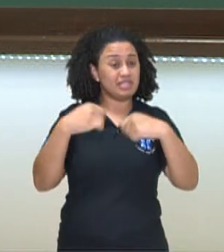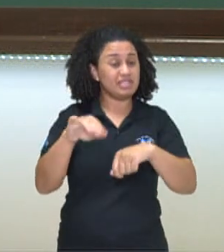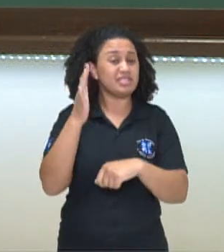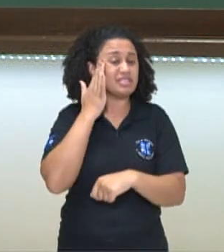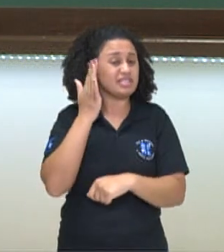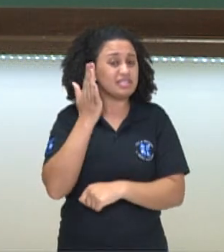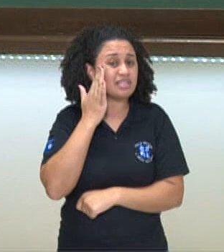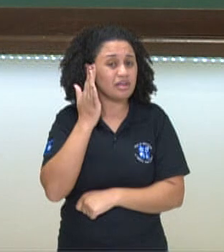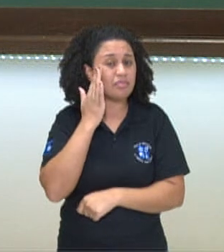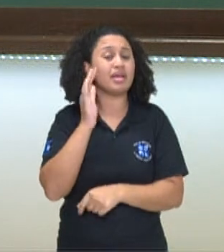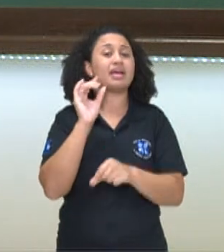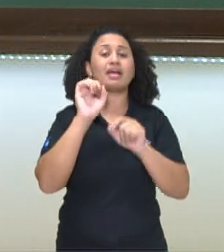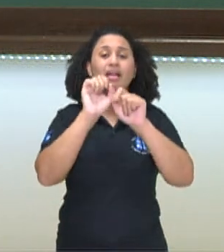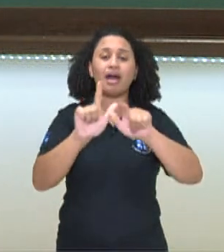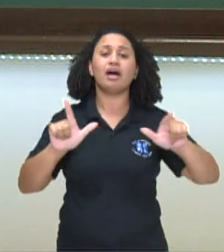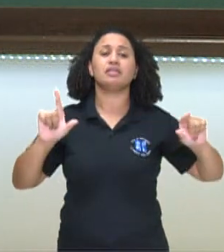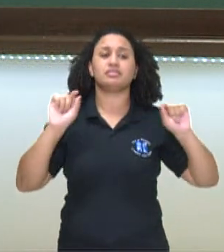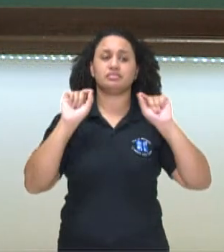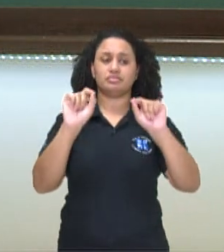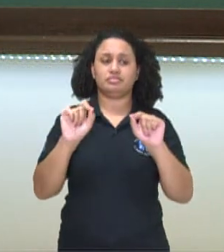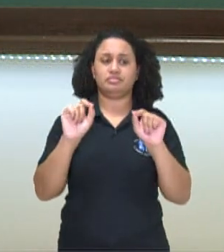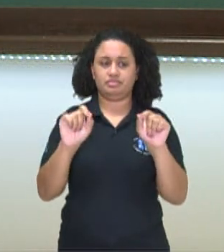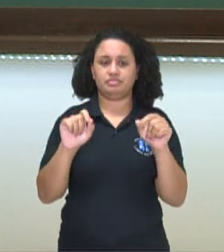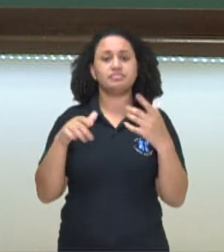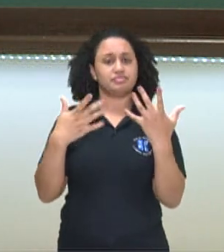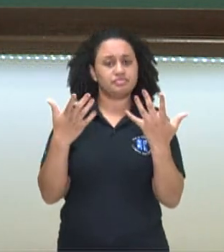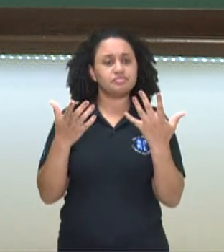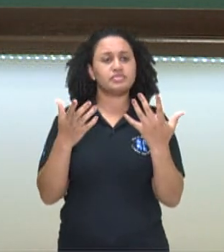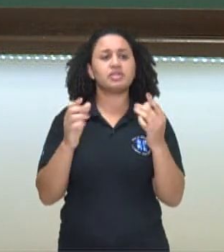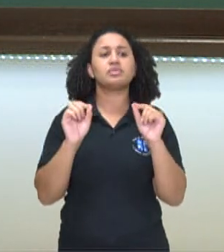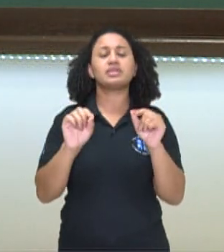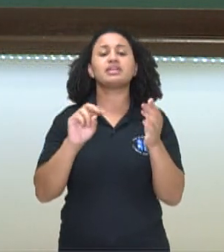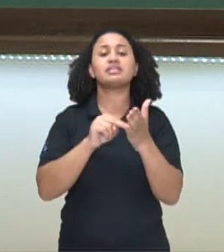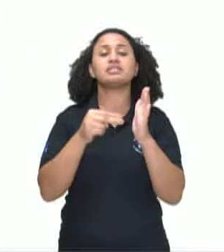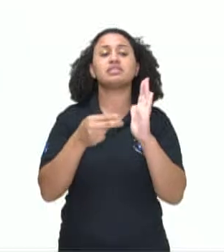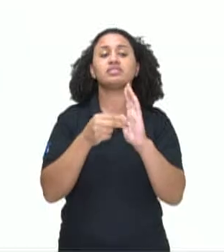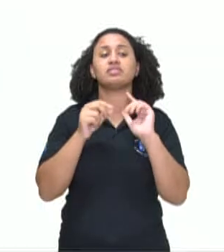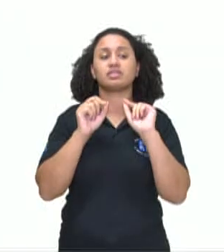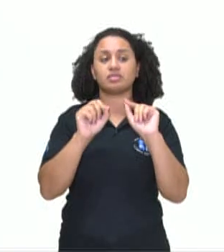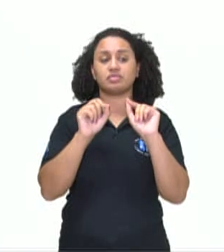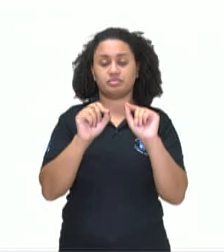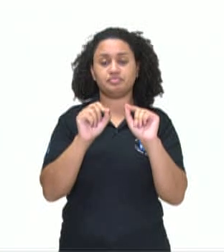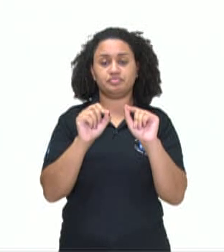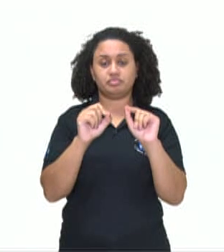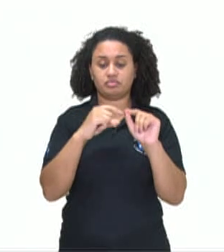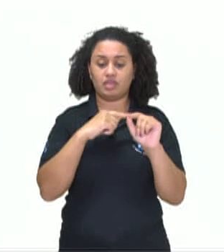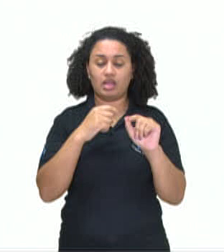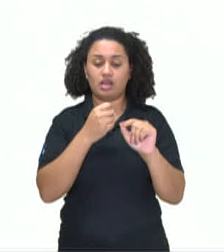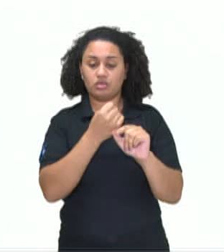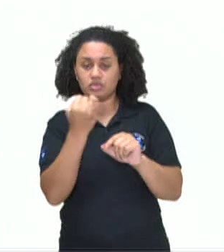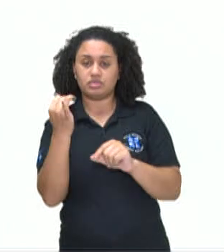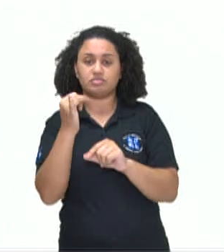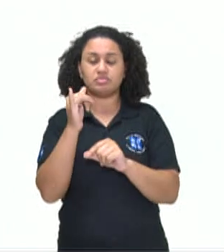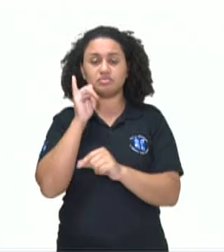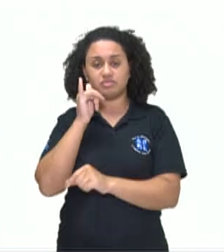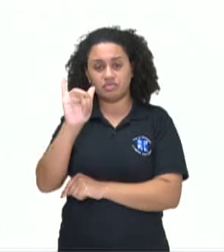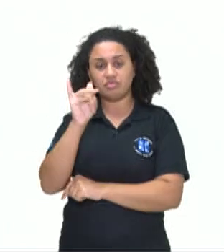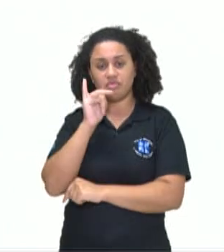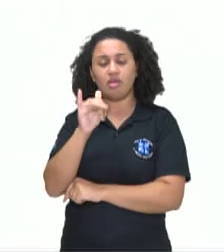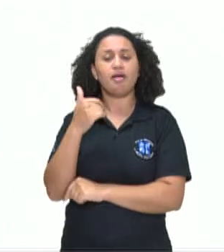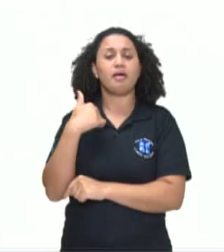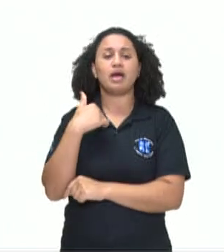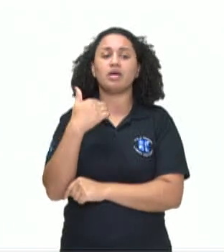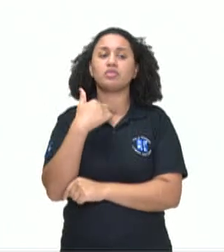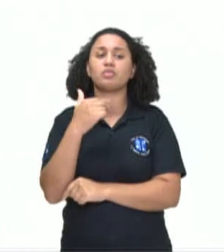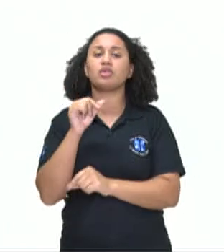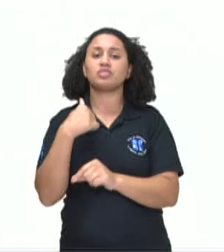daqui sem saber isso. Olha só, gente, o que significa isso? Que a carga elétrica não pode ser criada e